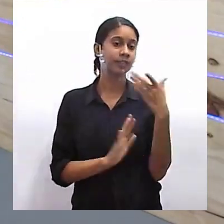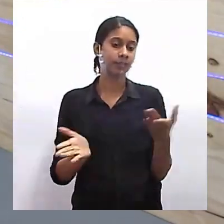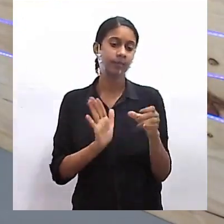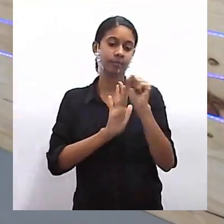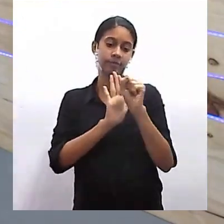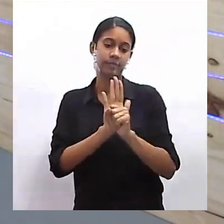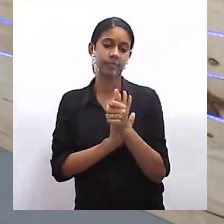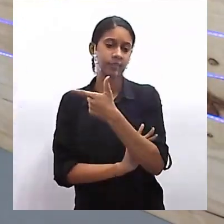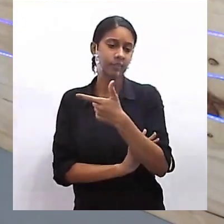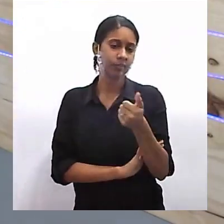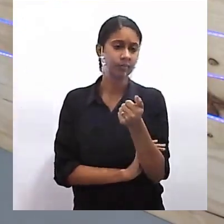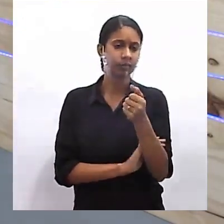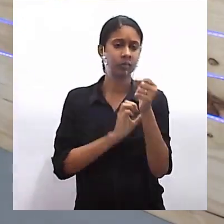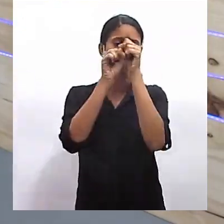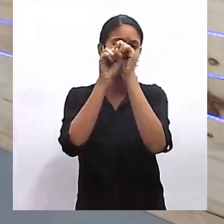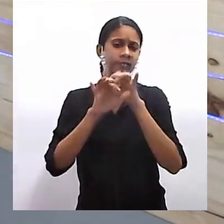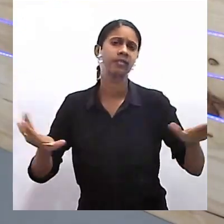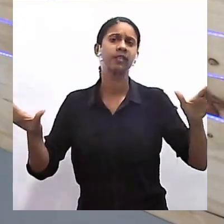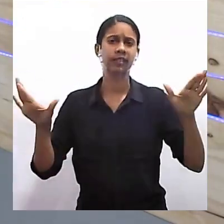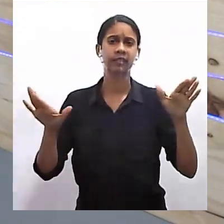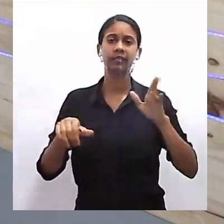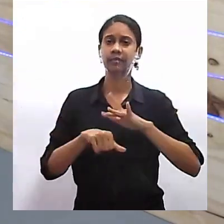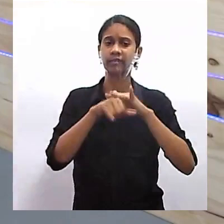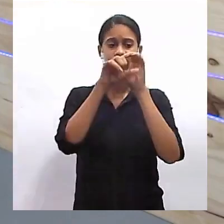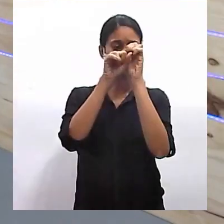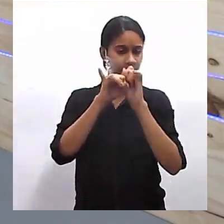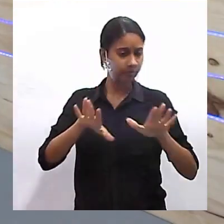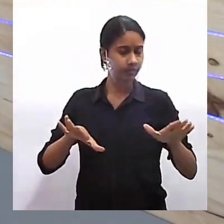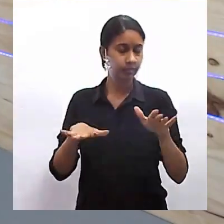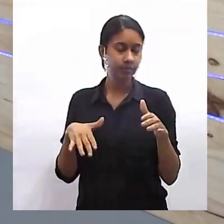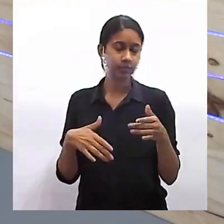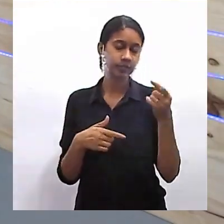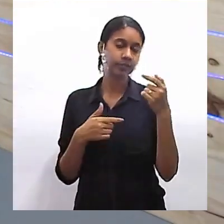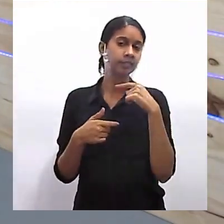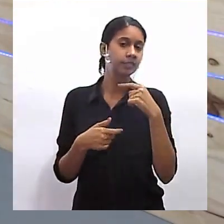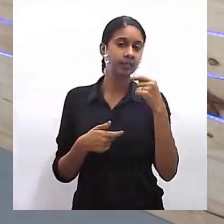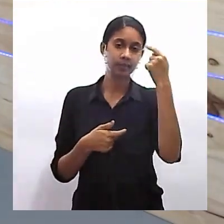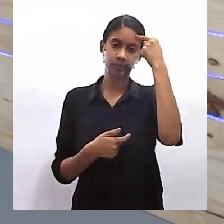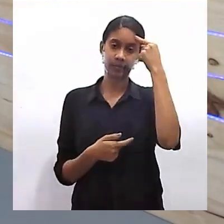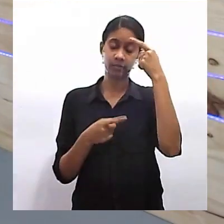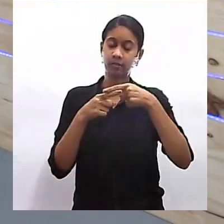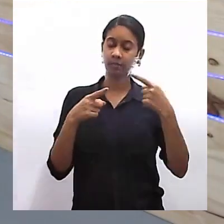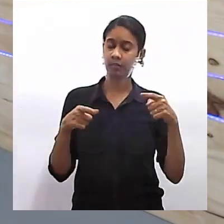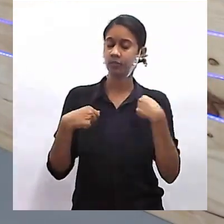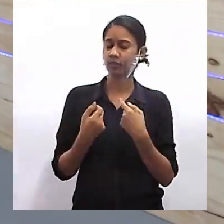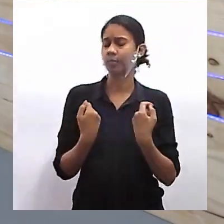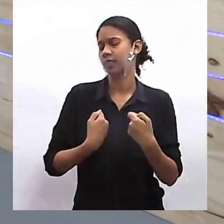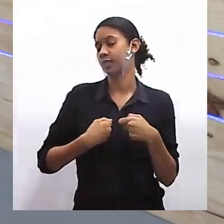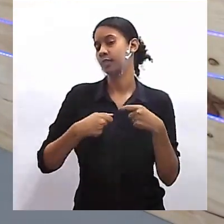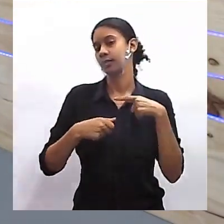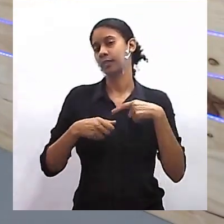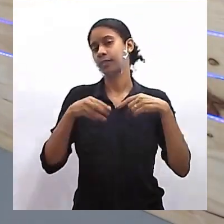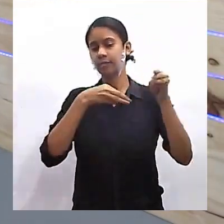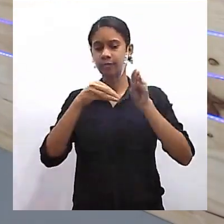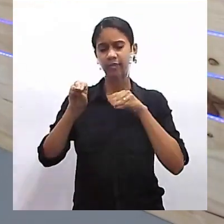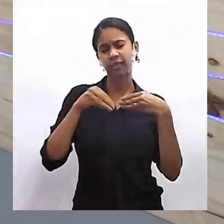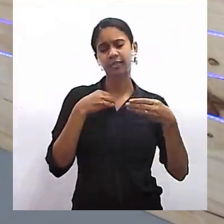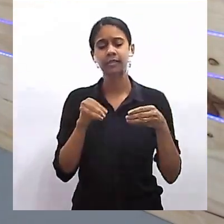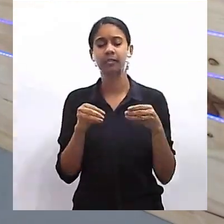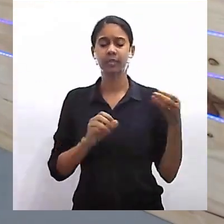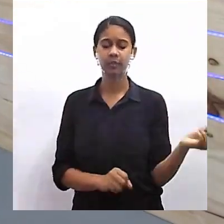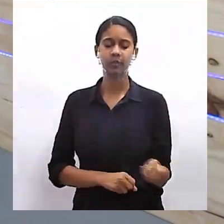XXI. Então, essa flexibilidade que a gente tem que ter, essa tecnologia, essas